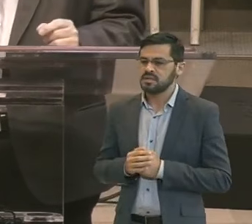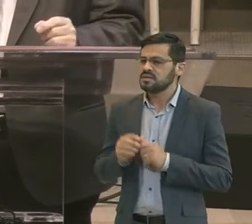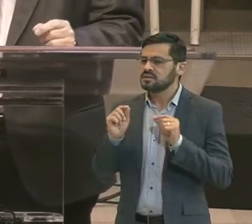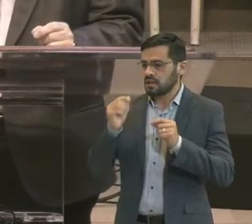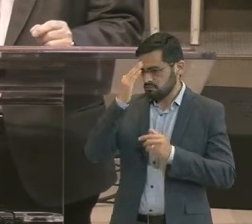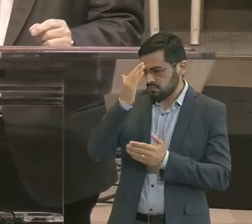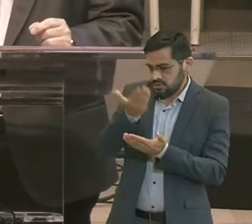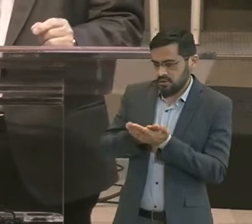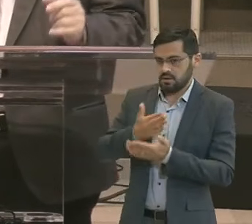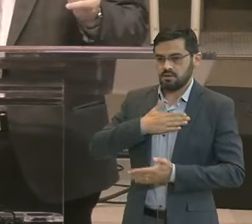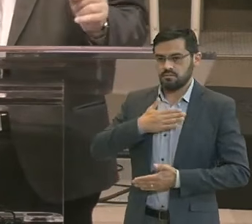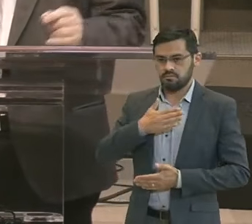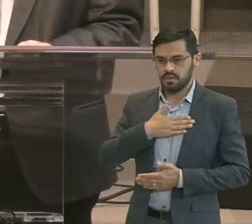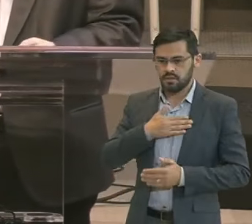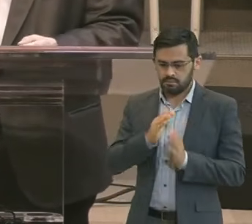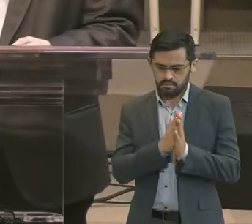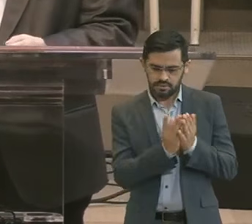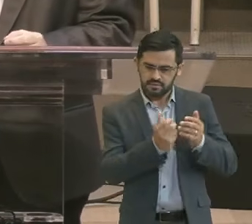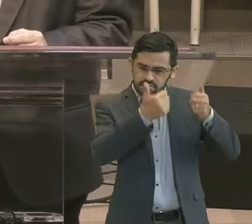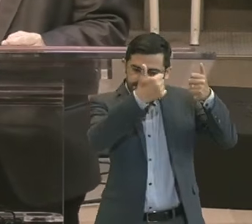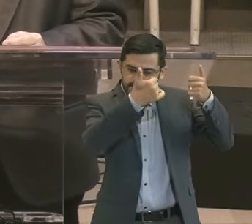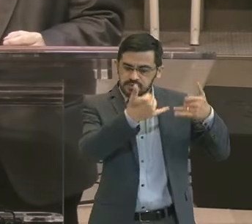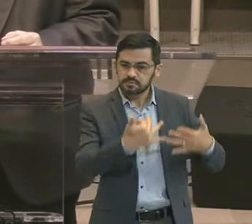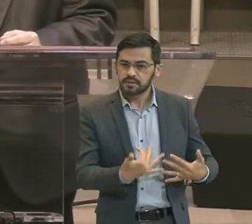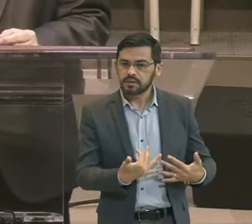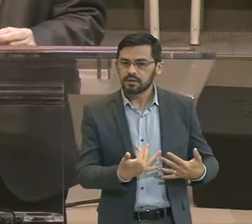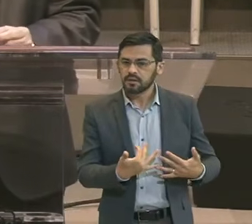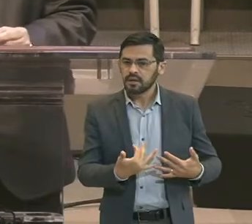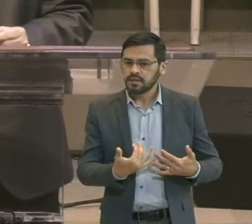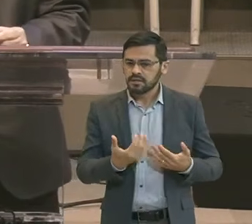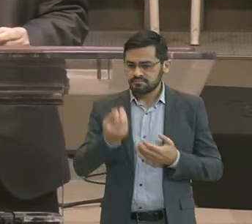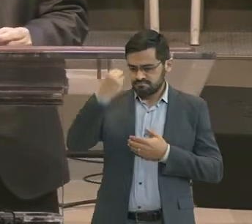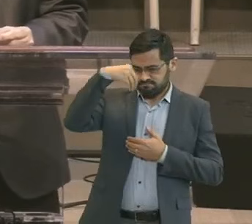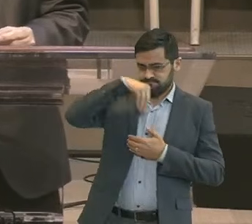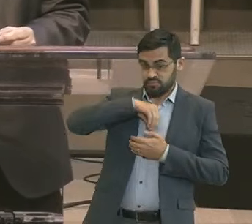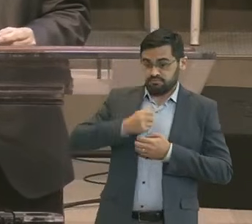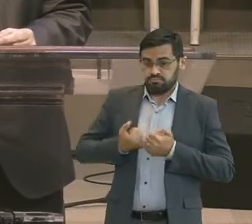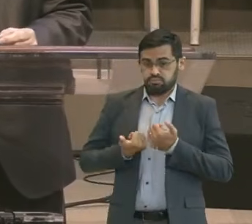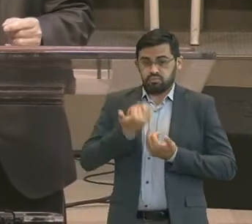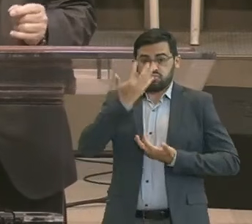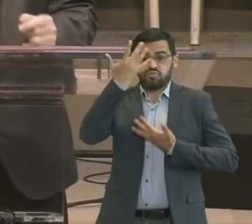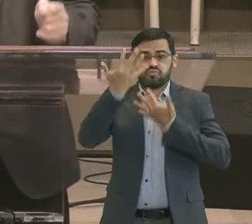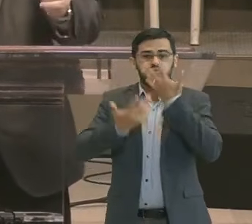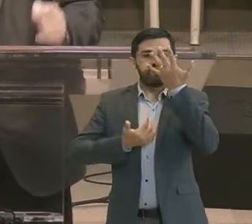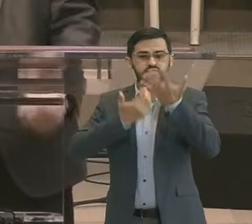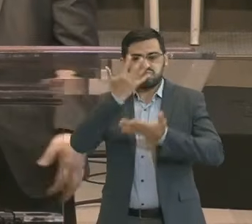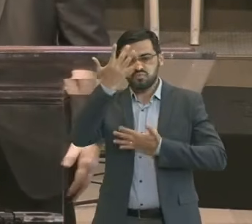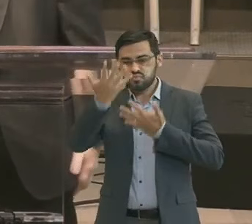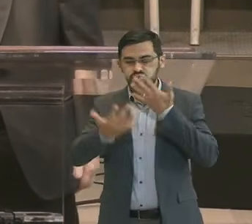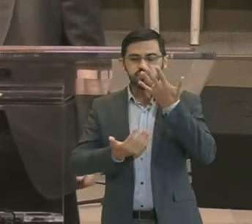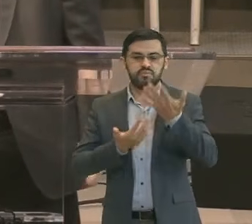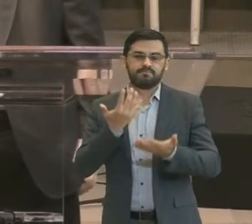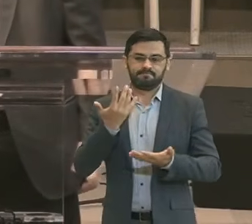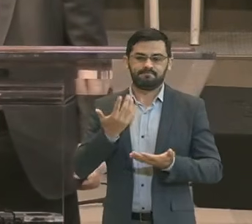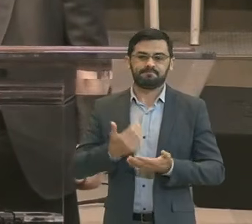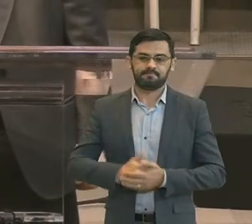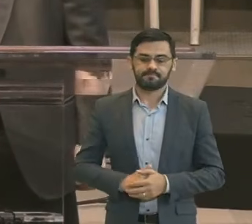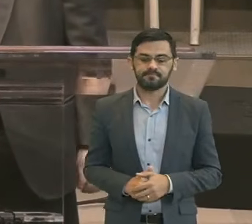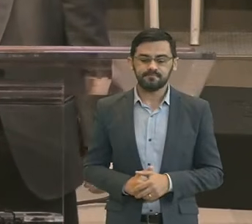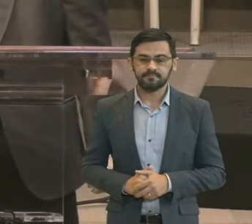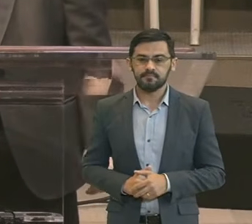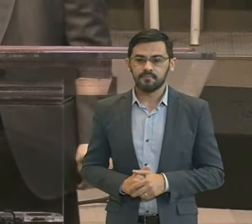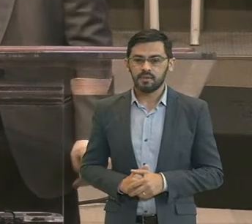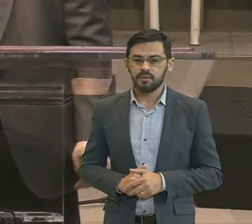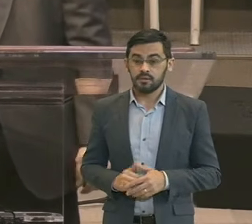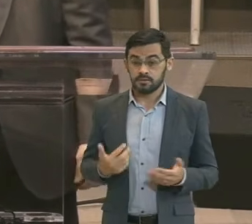Quem crer em mim, como diz a Escritura, do seu interior fluirão rios de água viva.